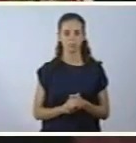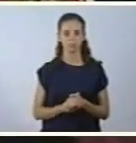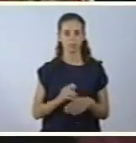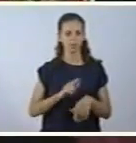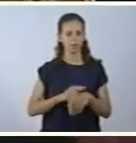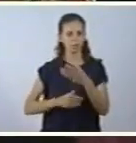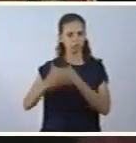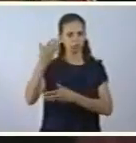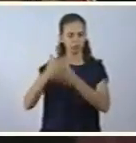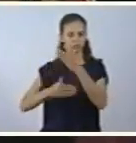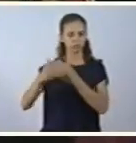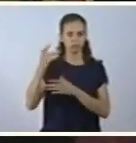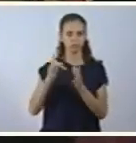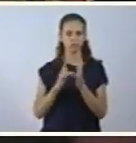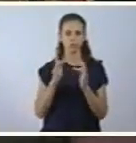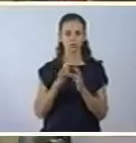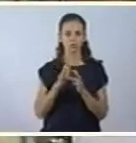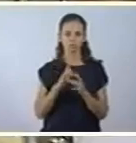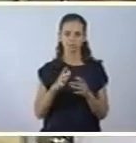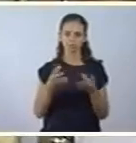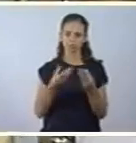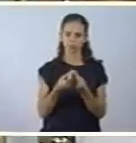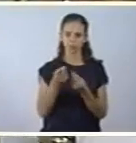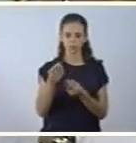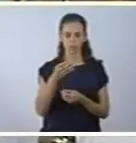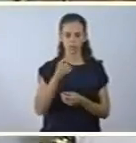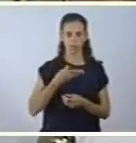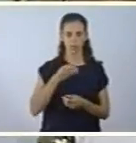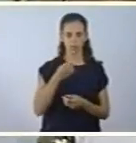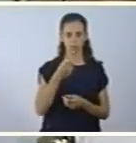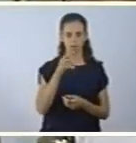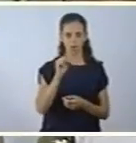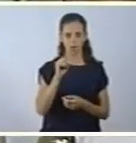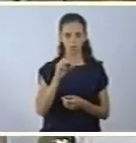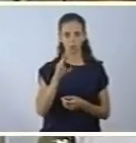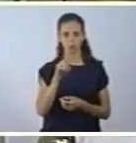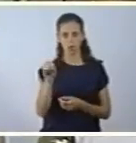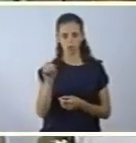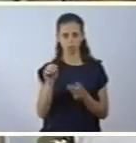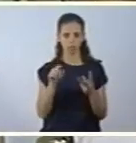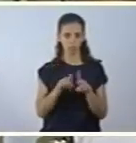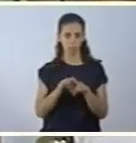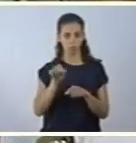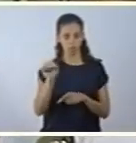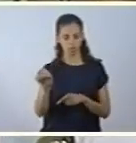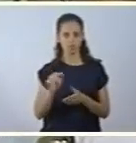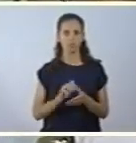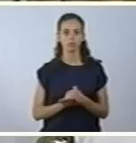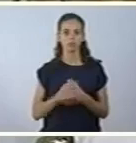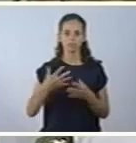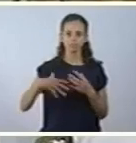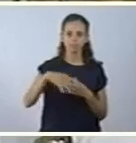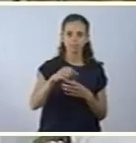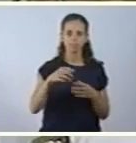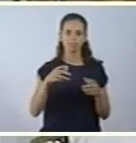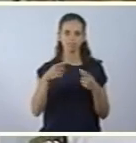Naquele tempo, Jesus tomou consigo Pedro, Tiago e João, seu irmão, e levou-os